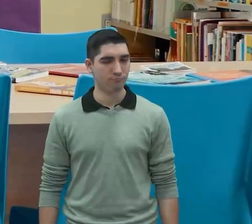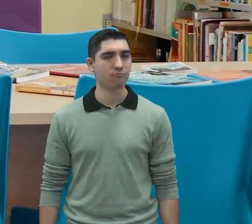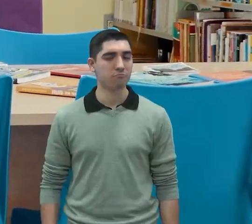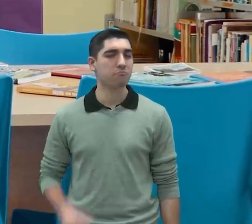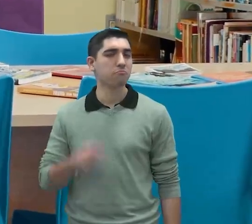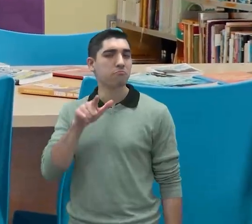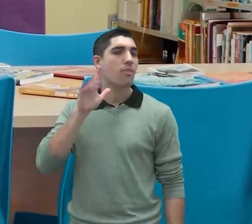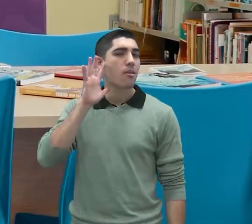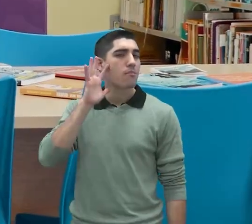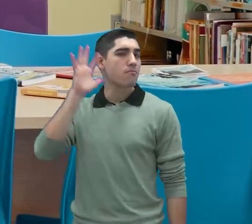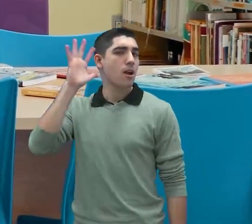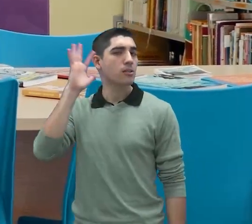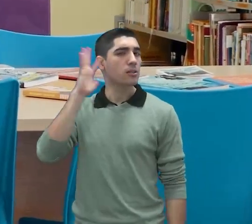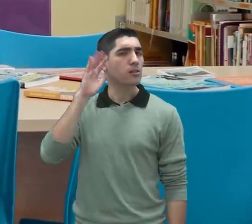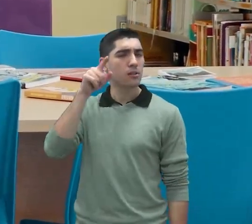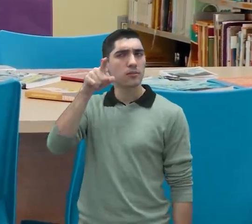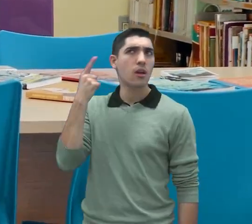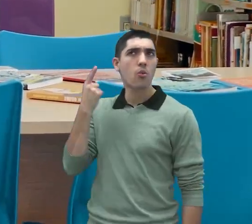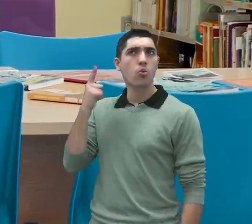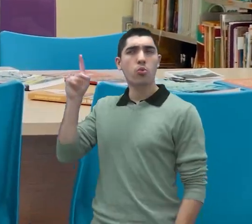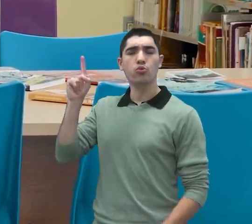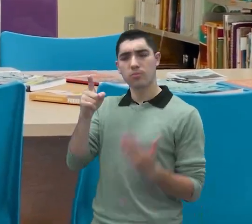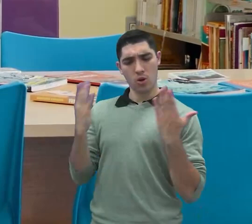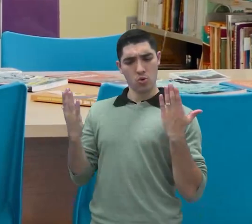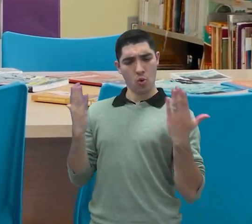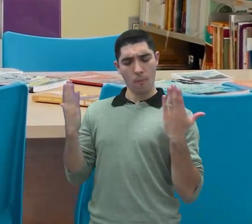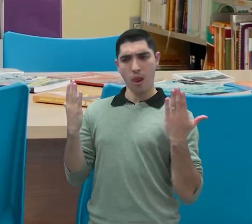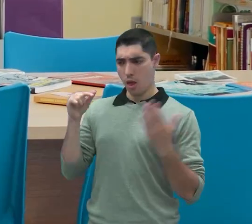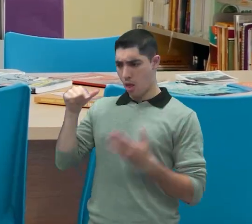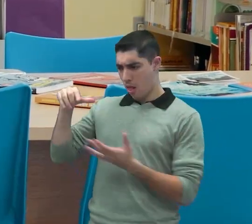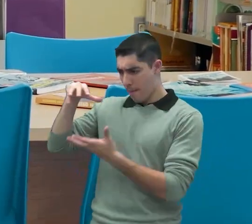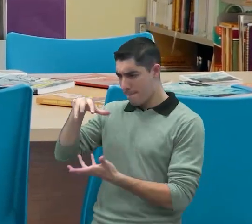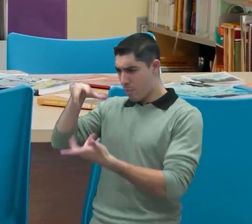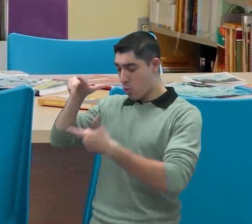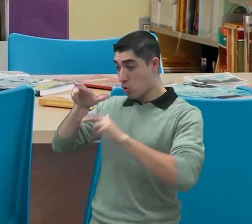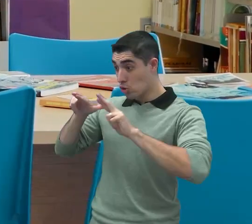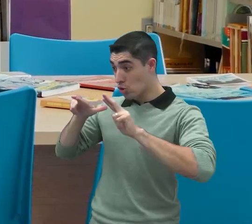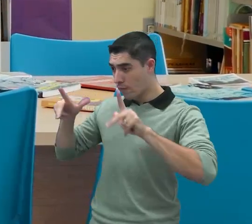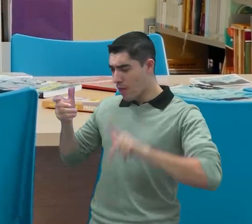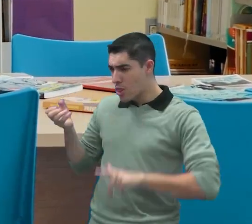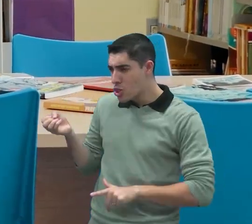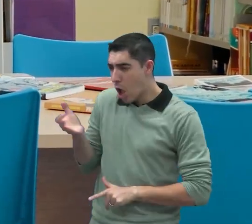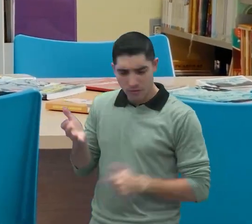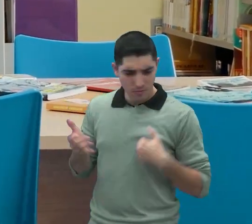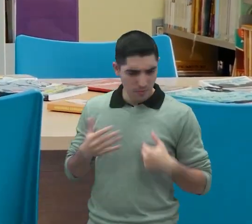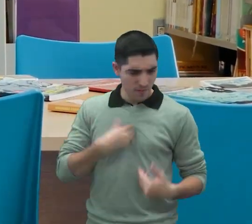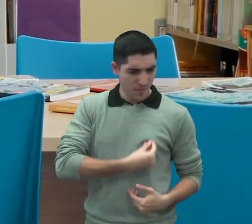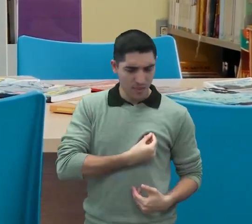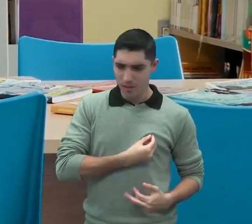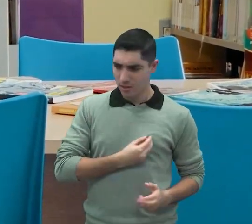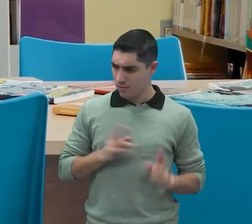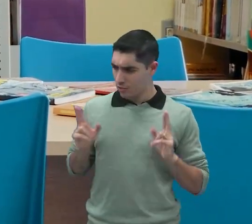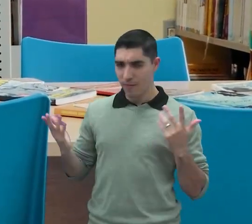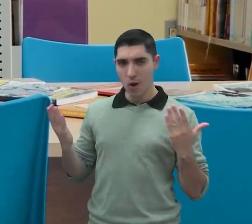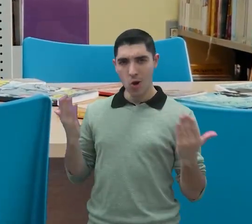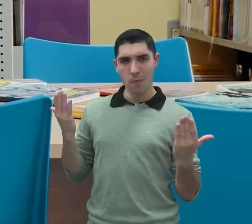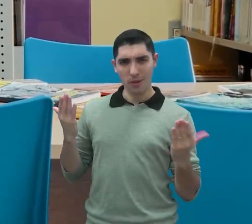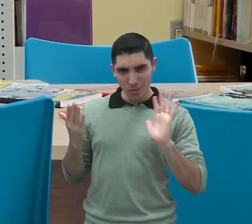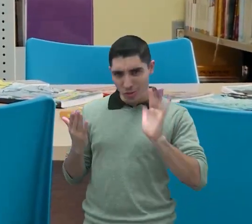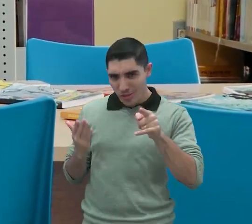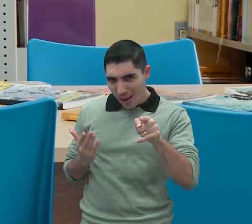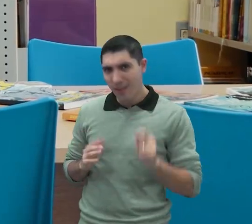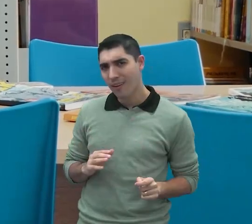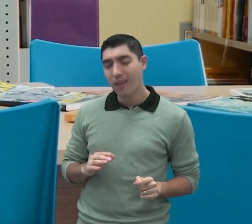Quando foi a última vez que você se deparou com um mundo totalmente novo, diferente do seu, e que diante